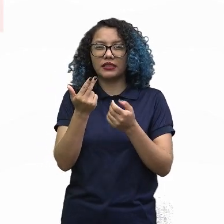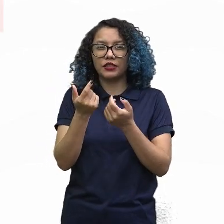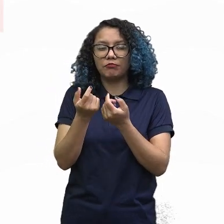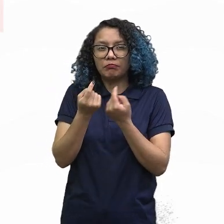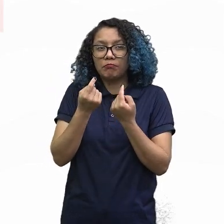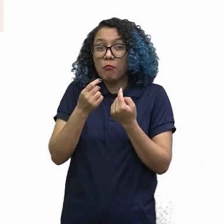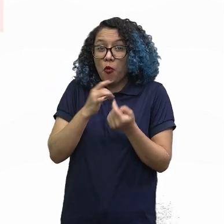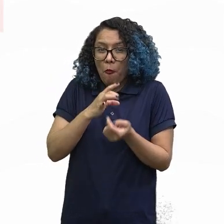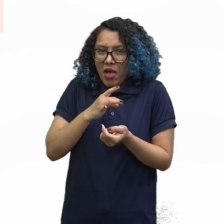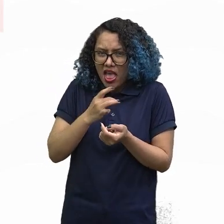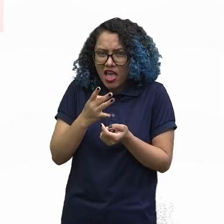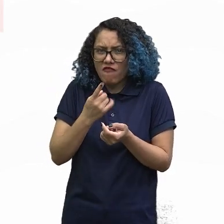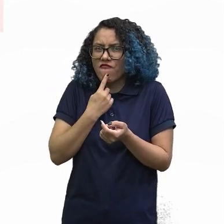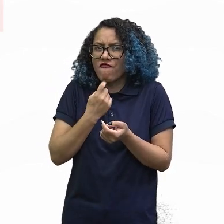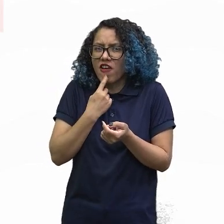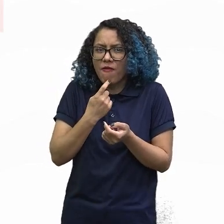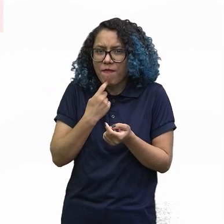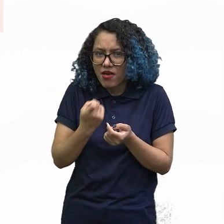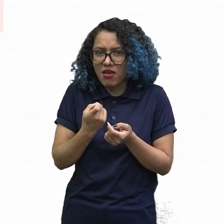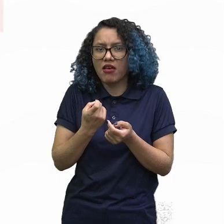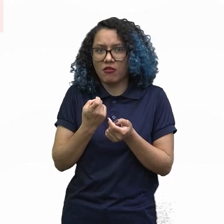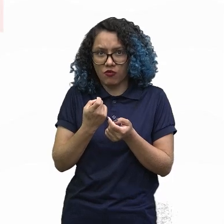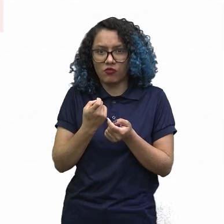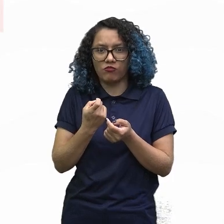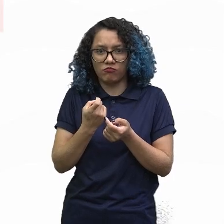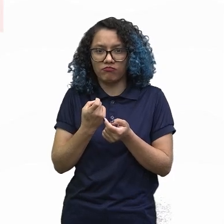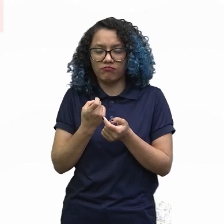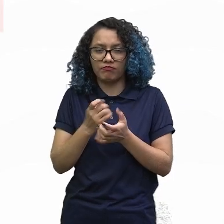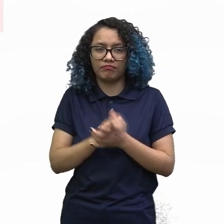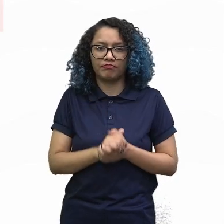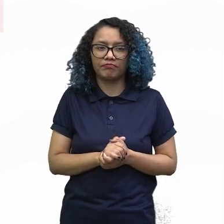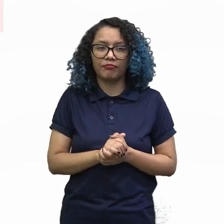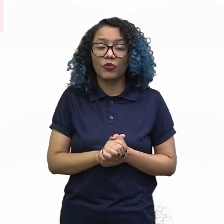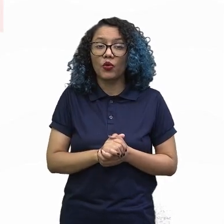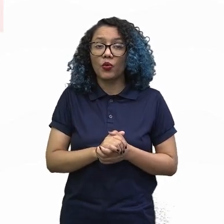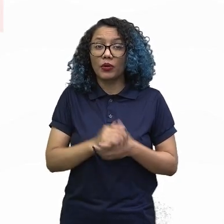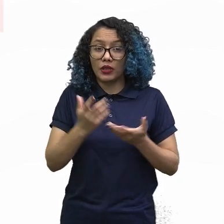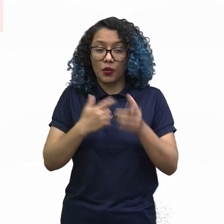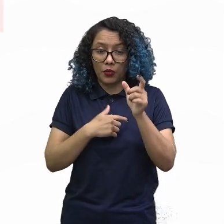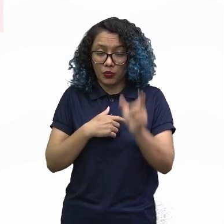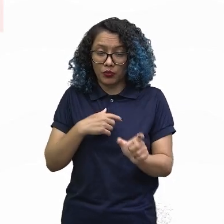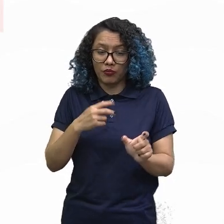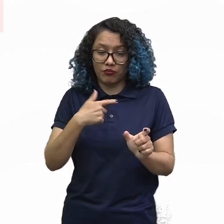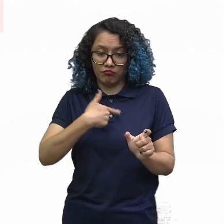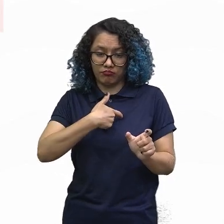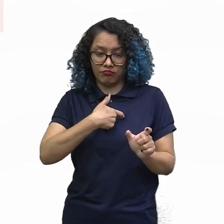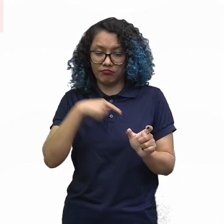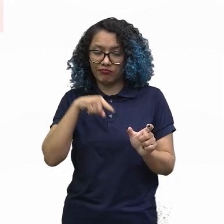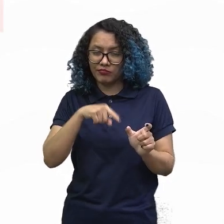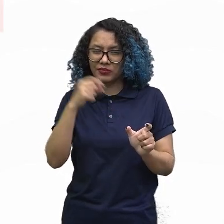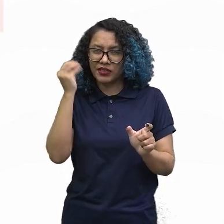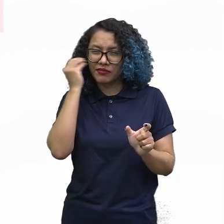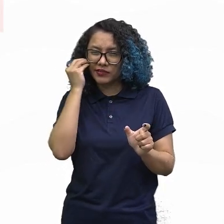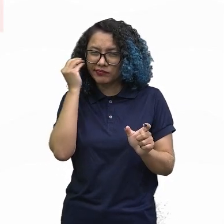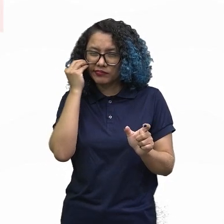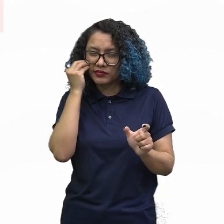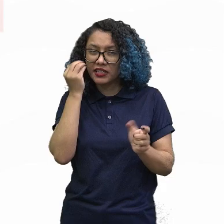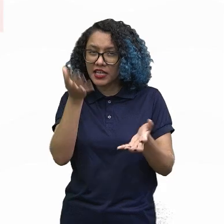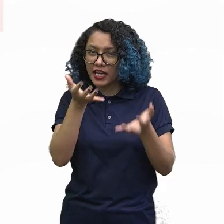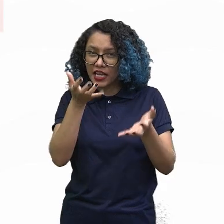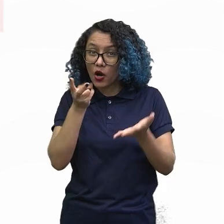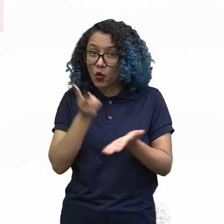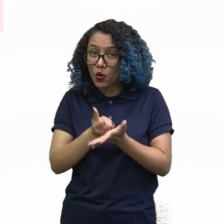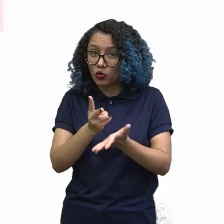que seria esse Plano Cohen? Olha só, o presidente, o Vargas, ele estava articulando a sua permanência no